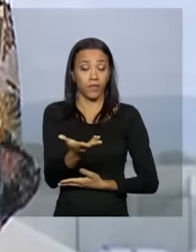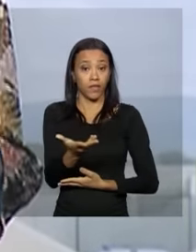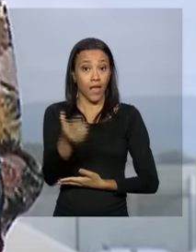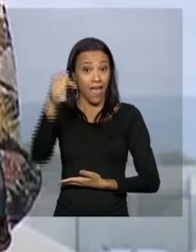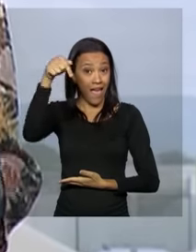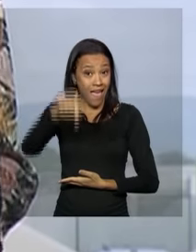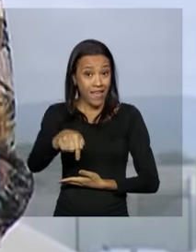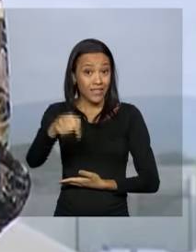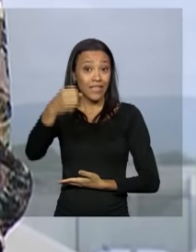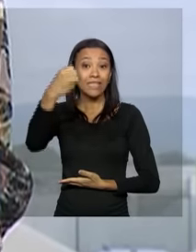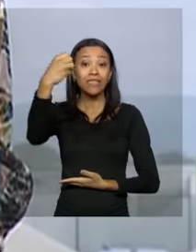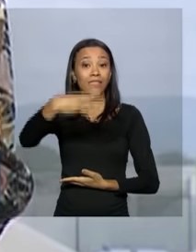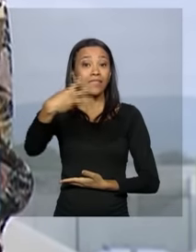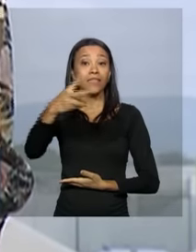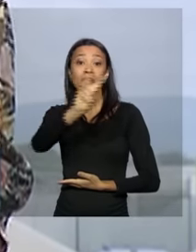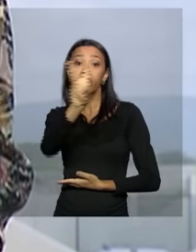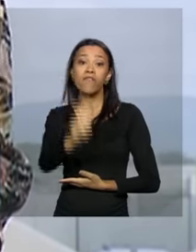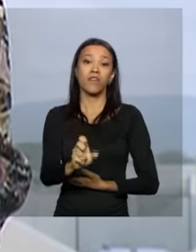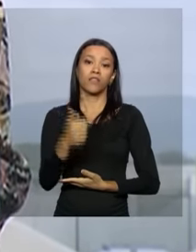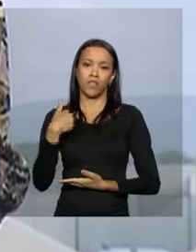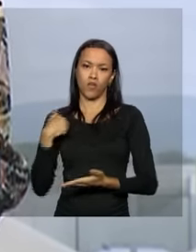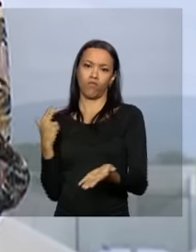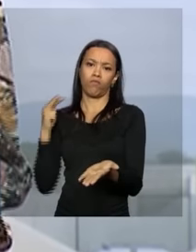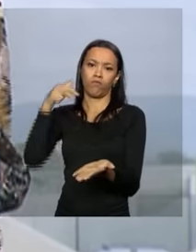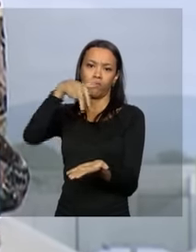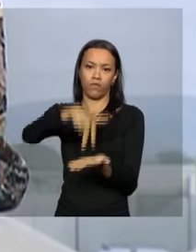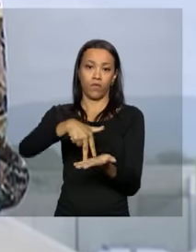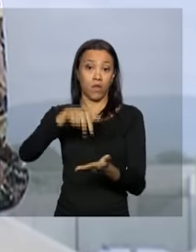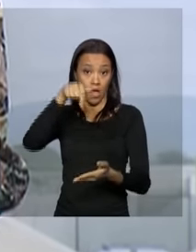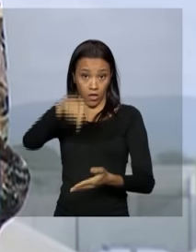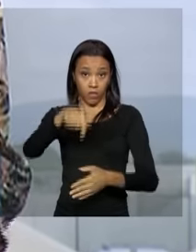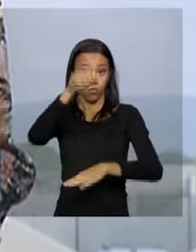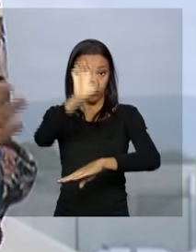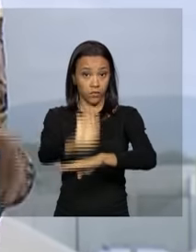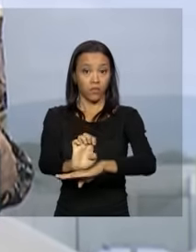a terceira vez que eu venho aqui